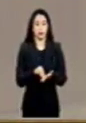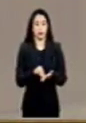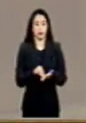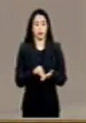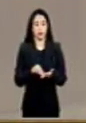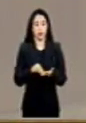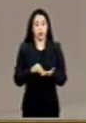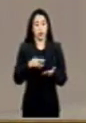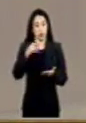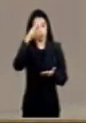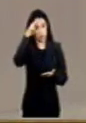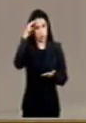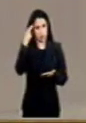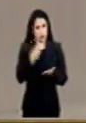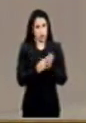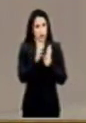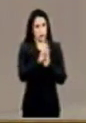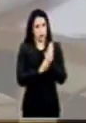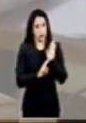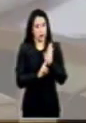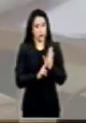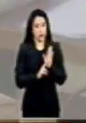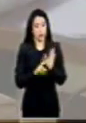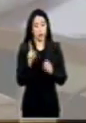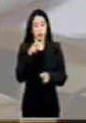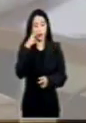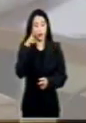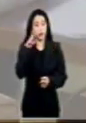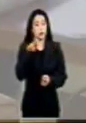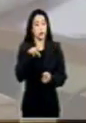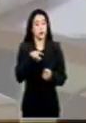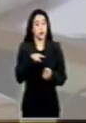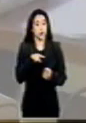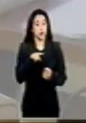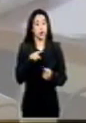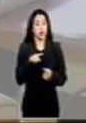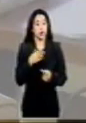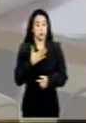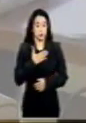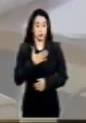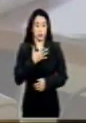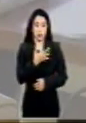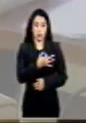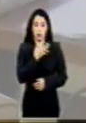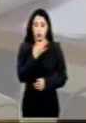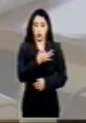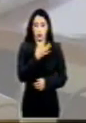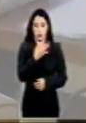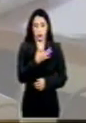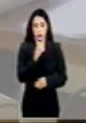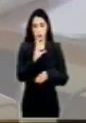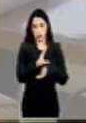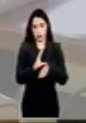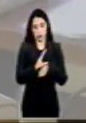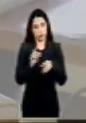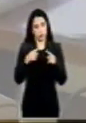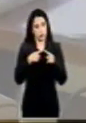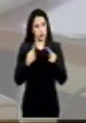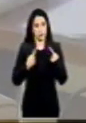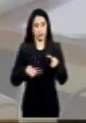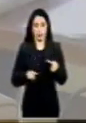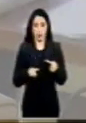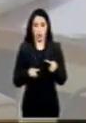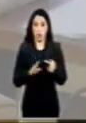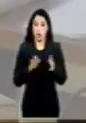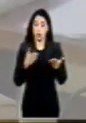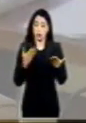em apreço, não encontra, a meu ver, respaldo constitucional. Portanto, a compreensão que